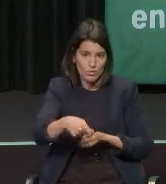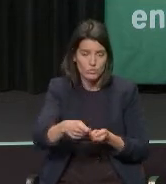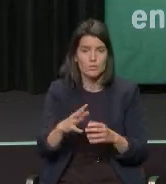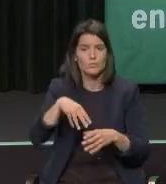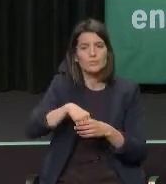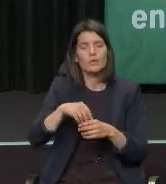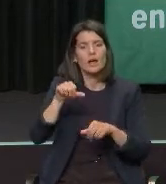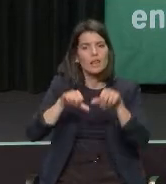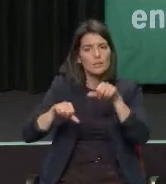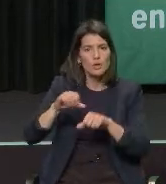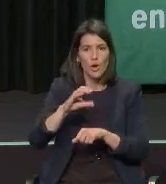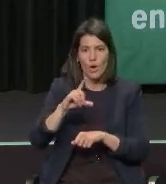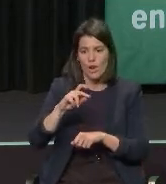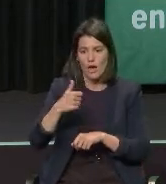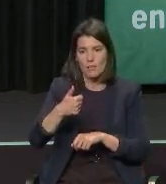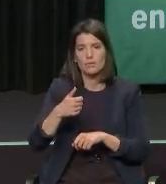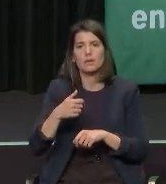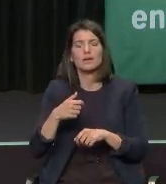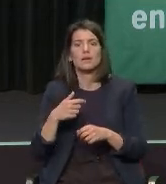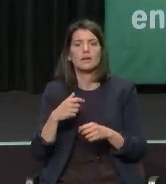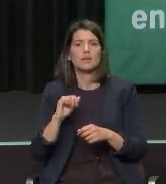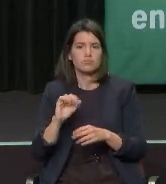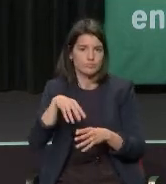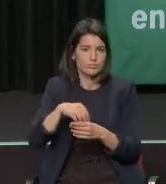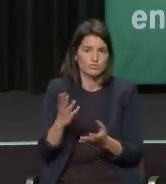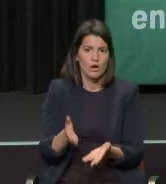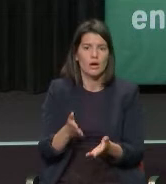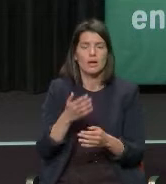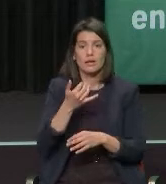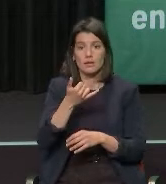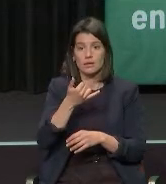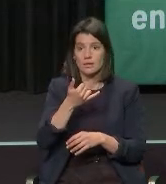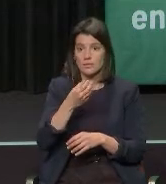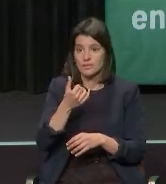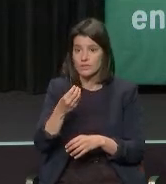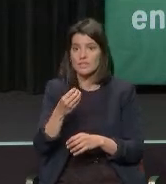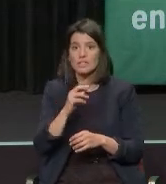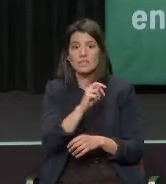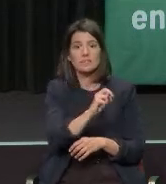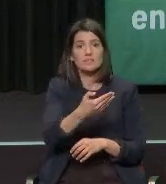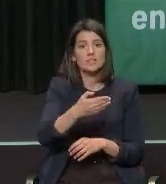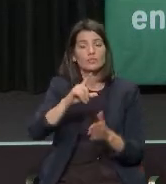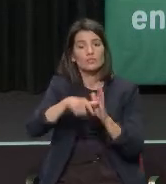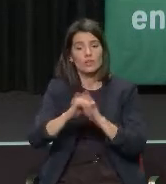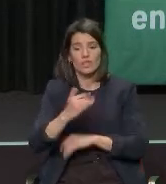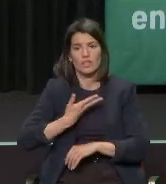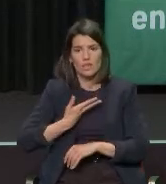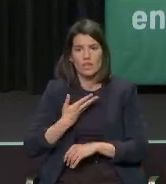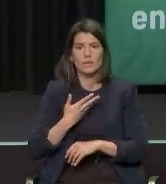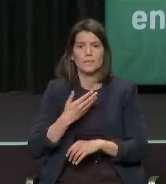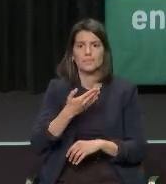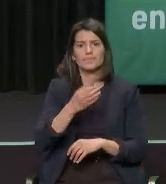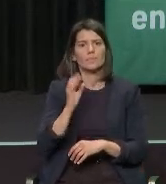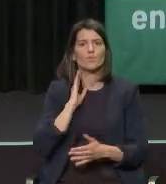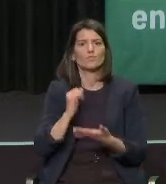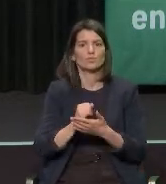laboratório, o Colab Forestwise, e em 2020 tivemos 37 projetos de I&D envolvendo 70